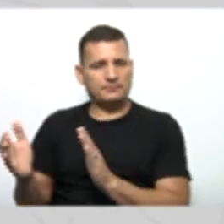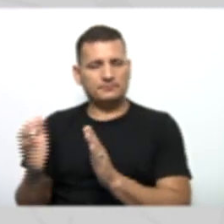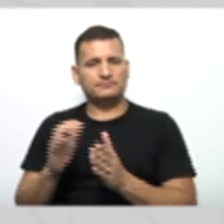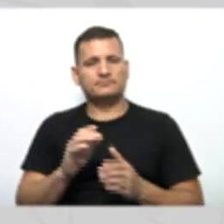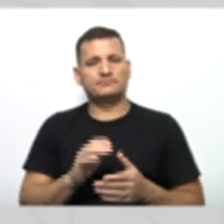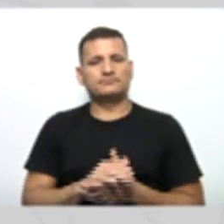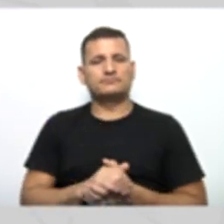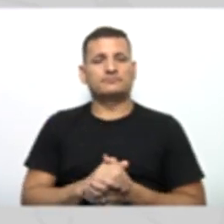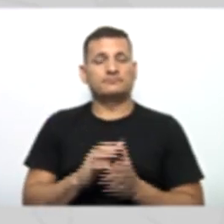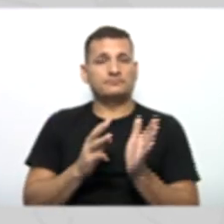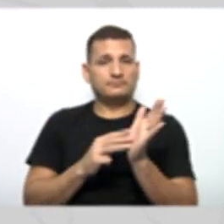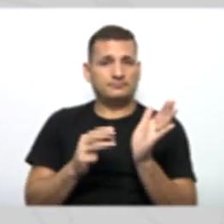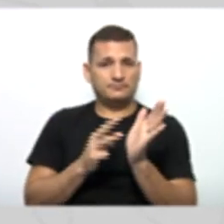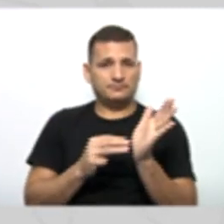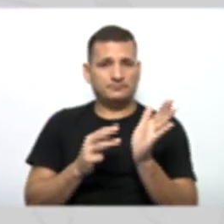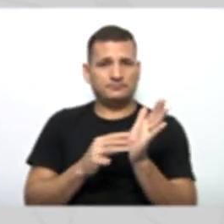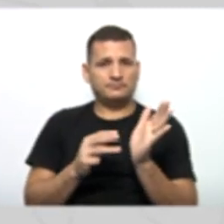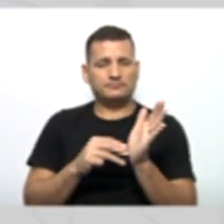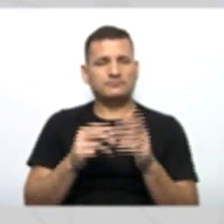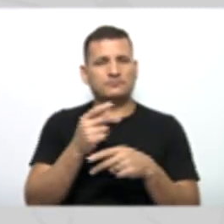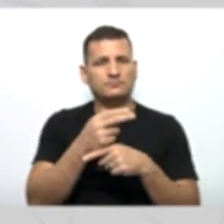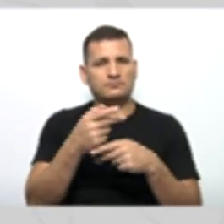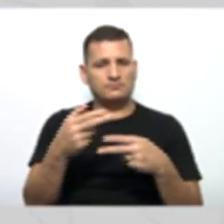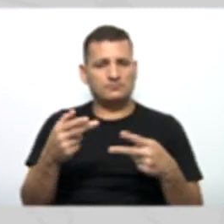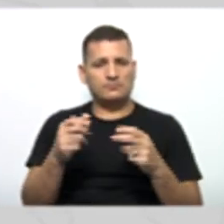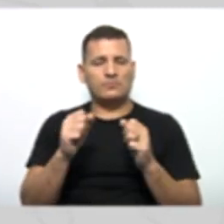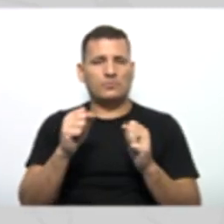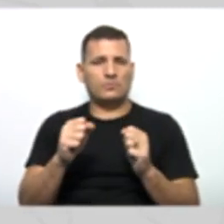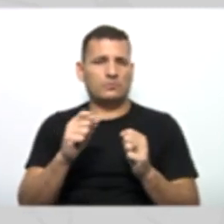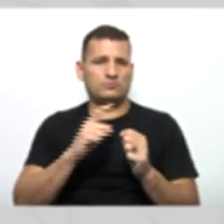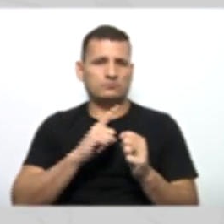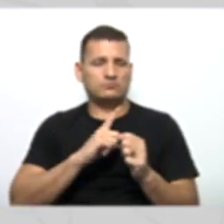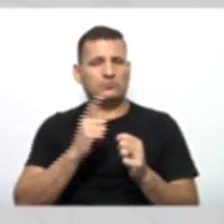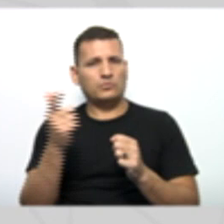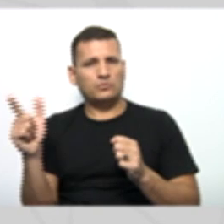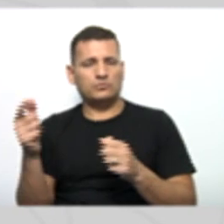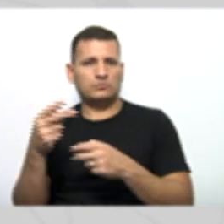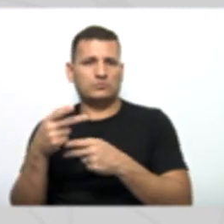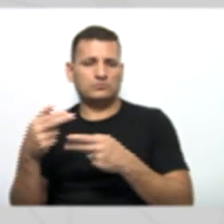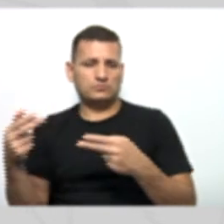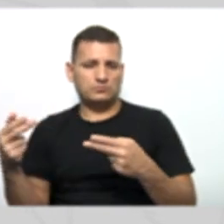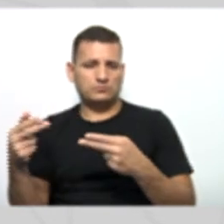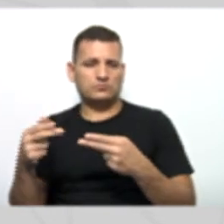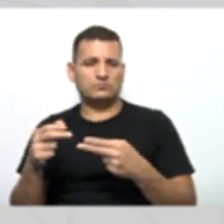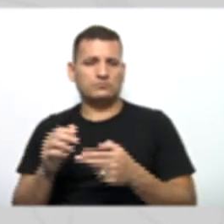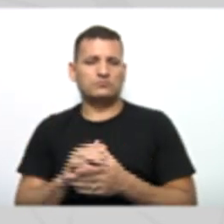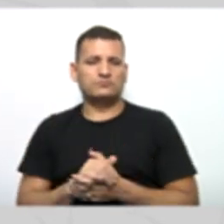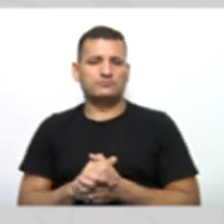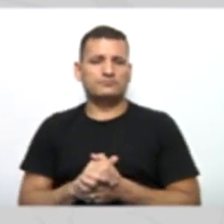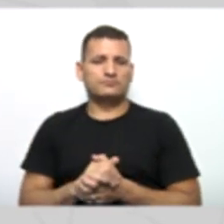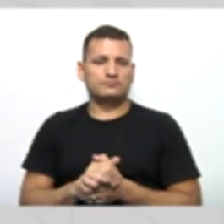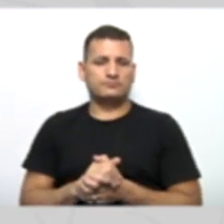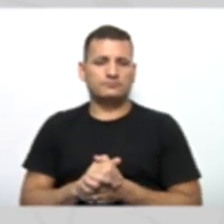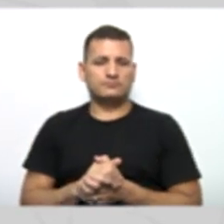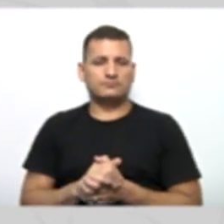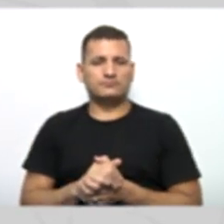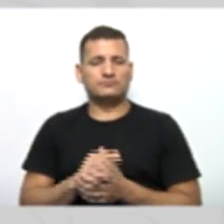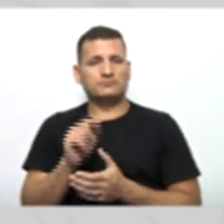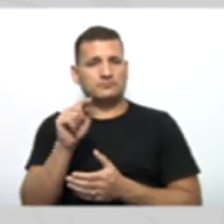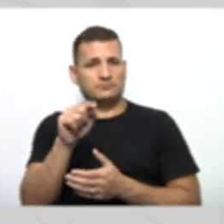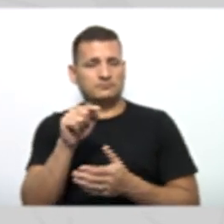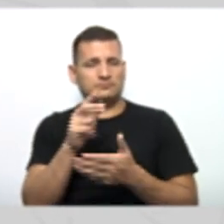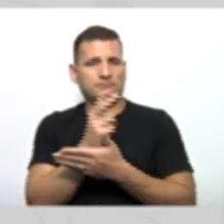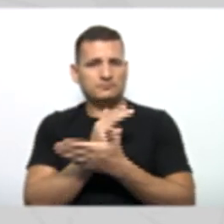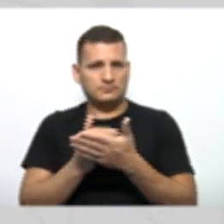certo? Métodos que os objetos podem ter com os demais objetos ou elementos. Esse diagrama, assim como os